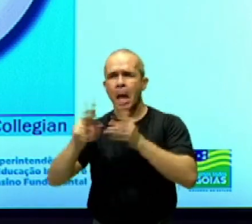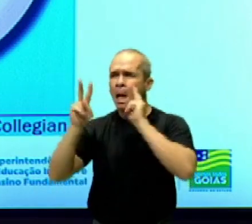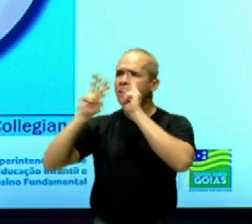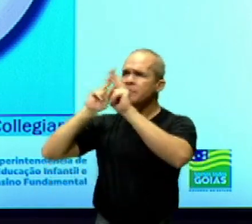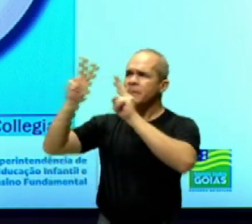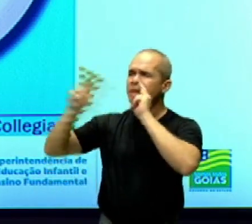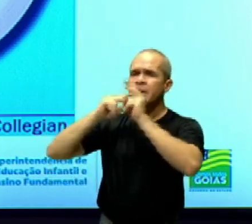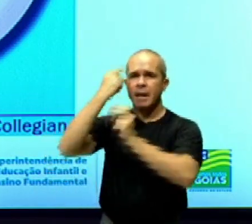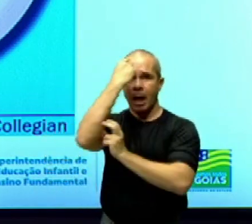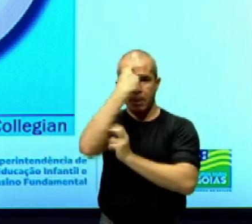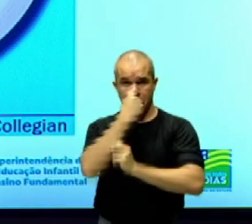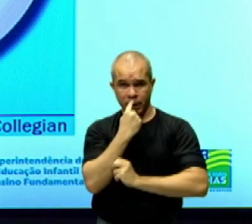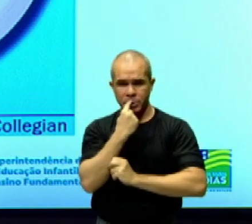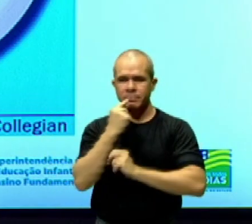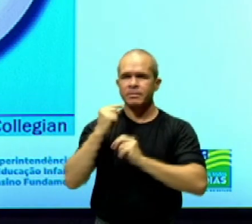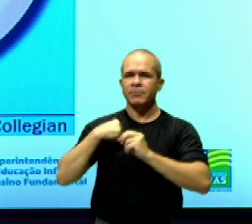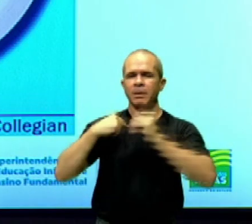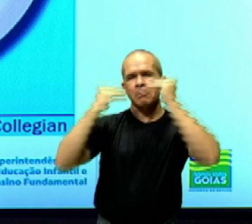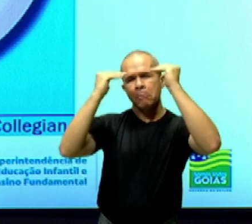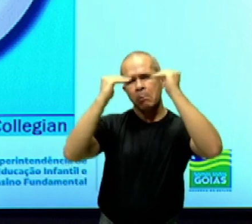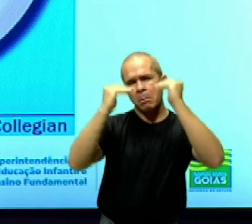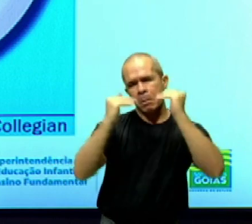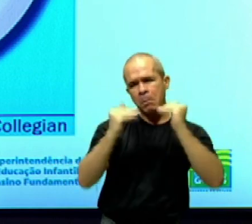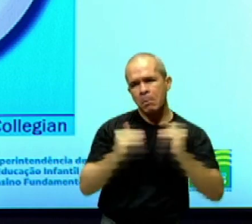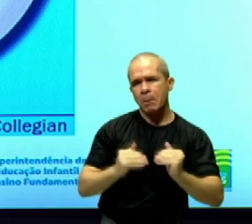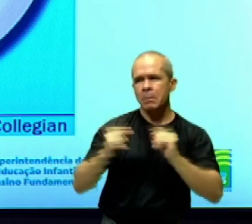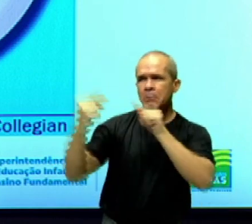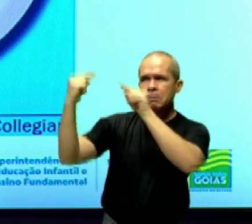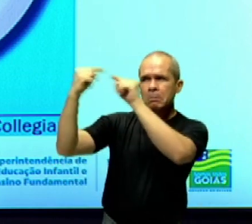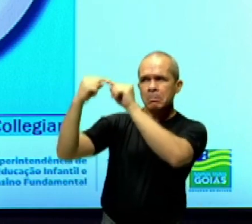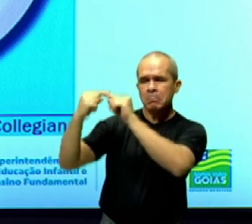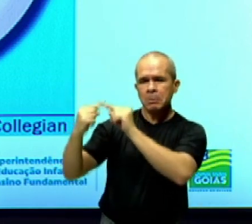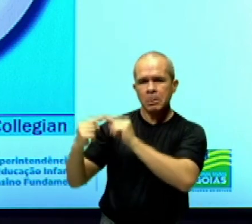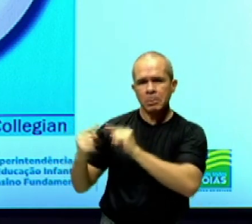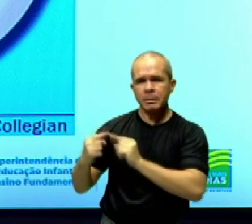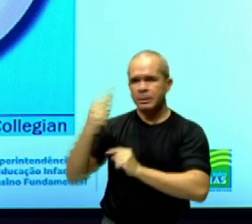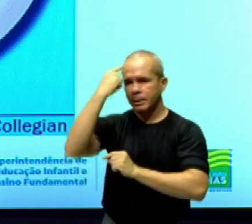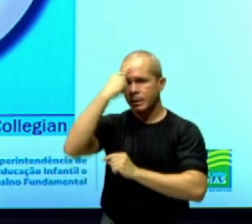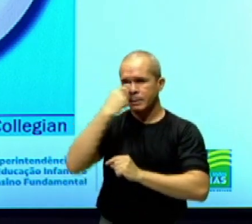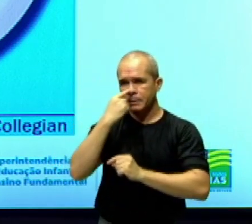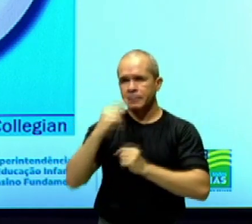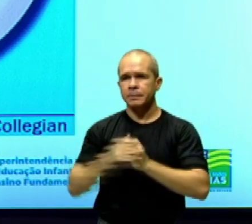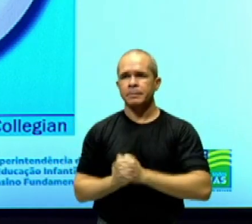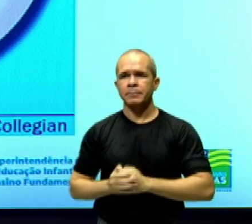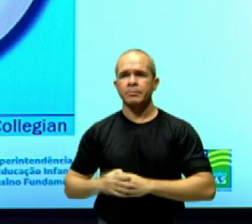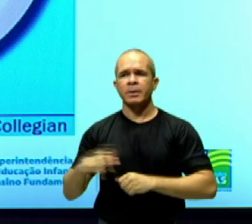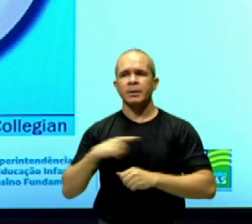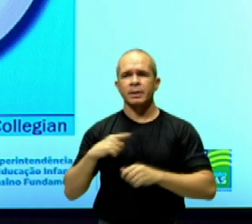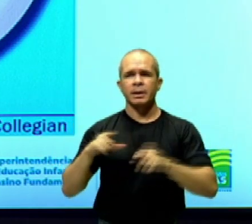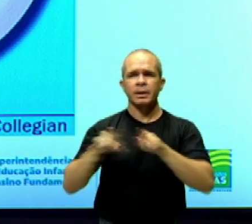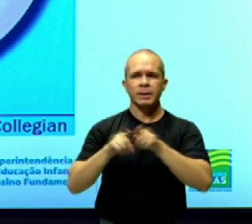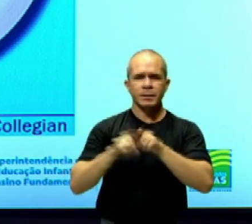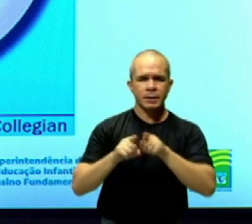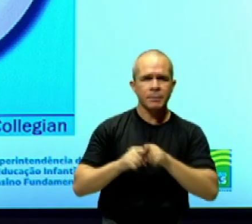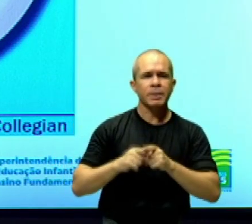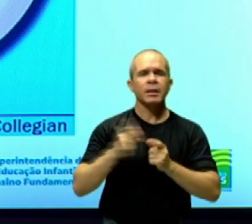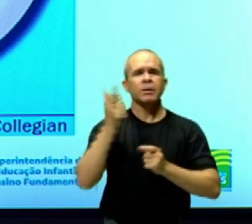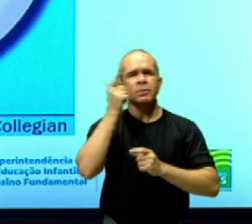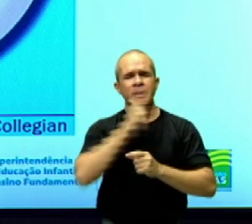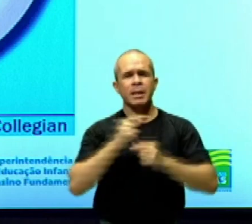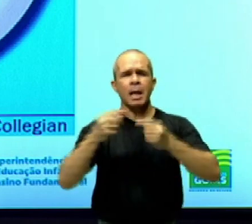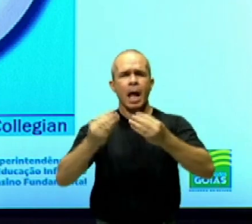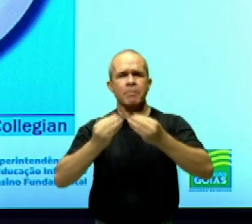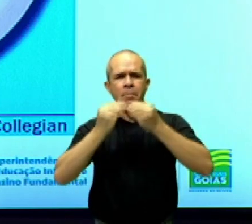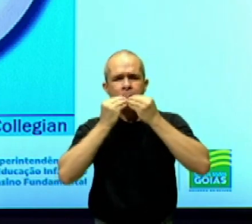olhando os desenhos e você vai olhando aqui. Ah, Carlete, eu consegui já entender, ó, apple, eu já consegui entender